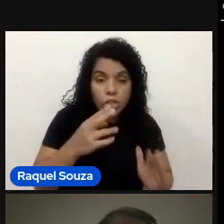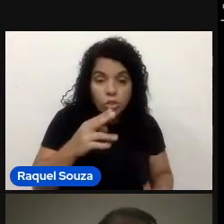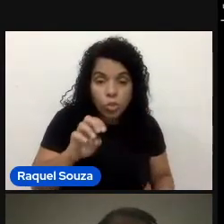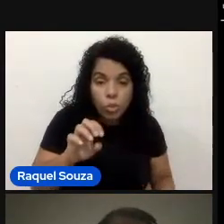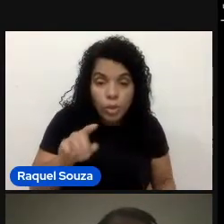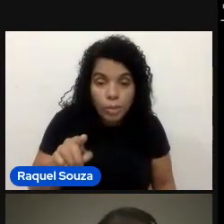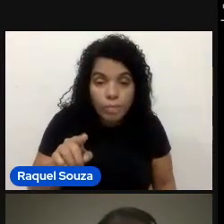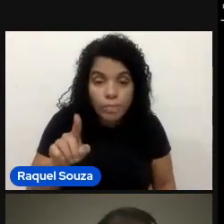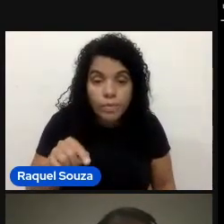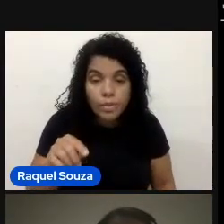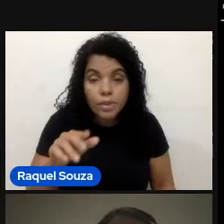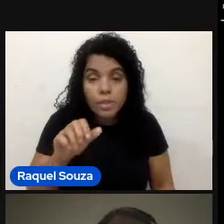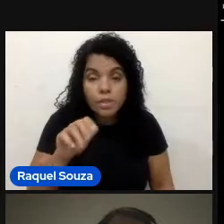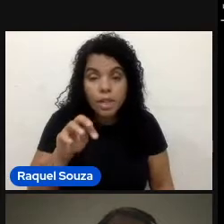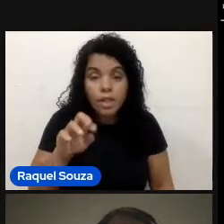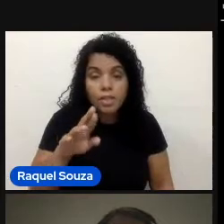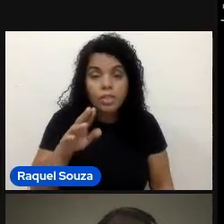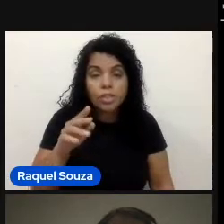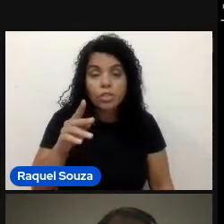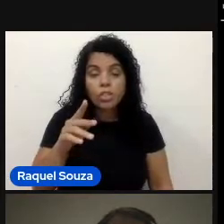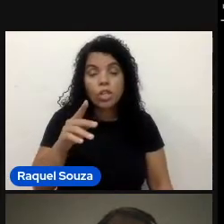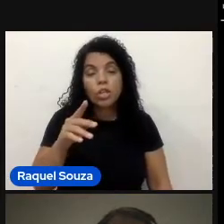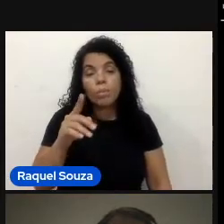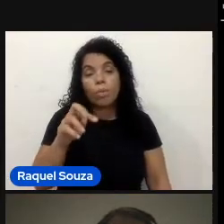desse teste de produto, por exemplo,